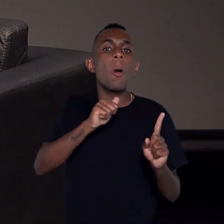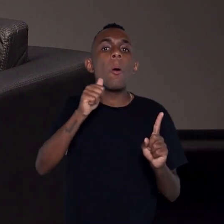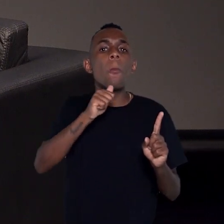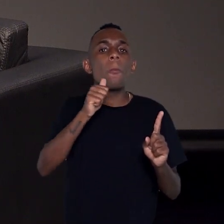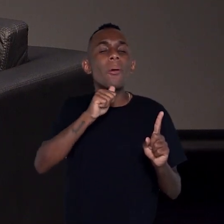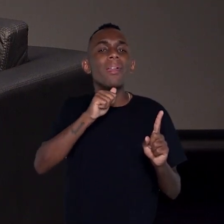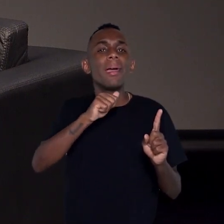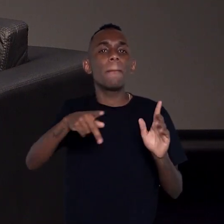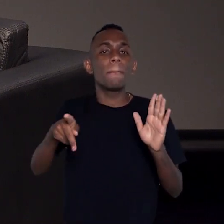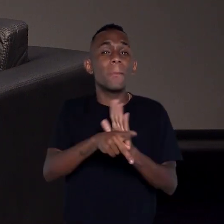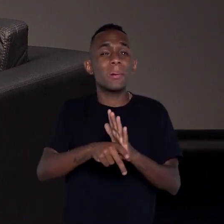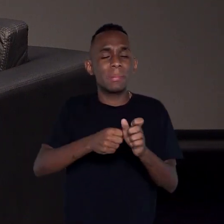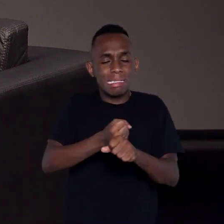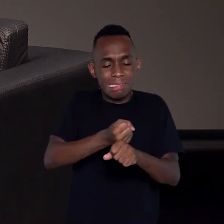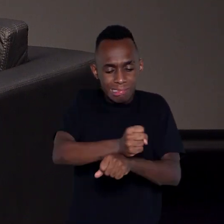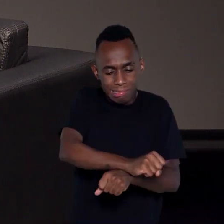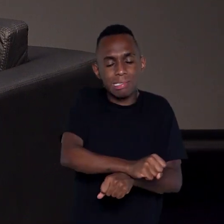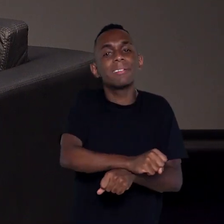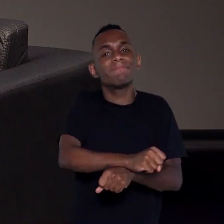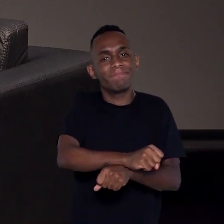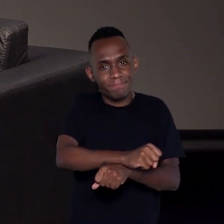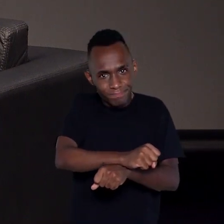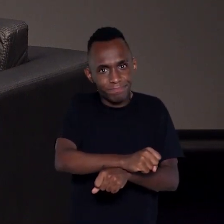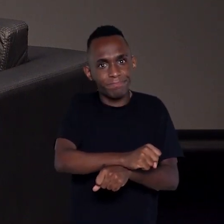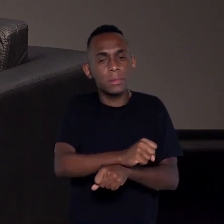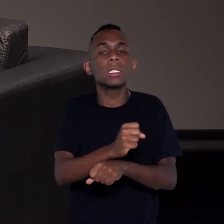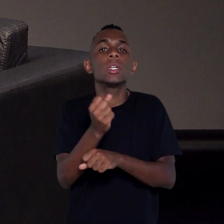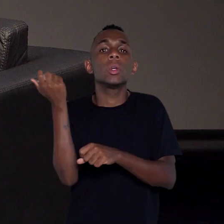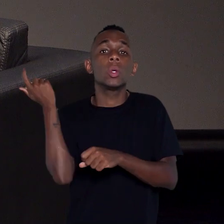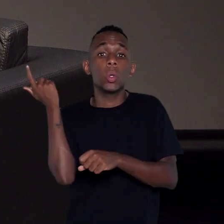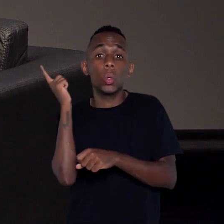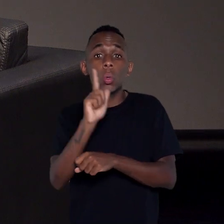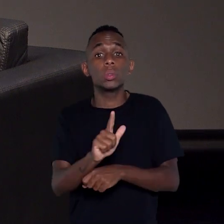uma mulher escravizada, Seth, que